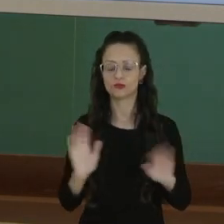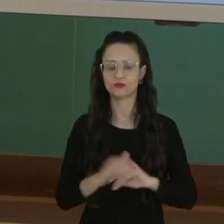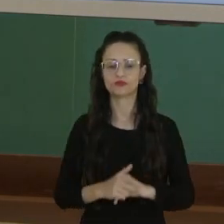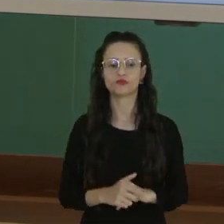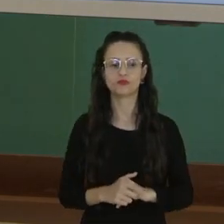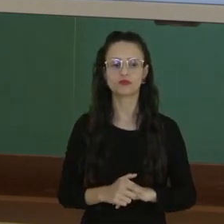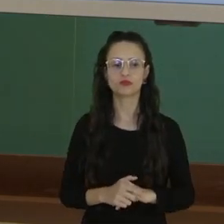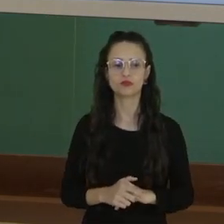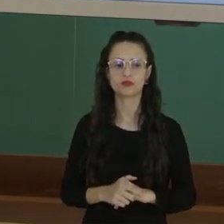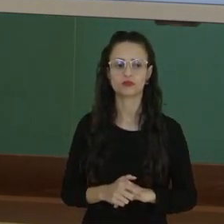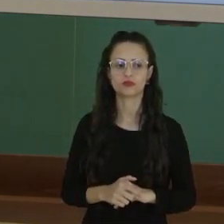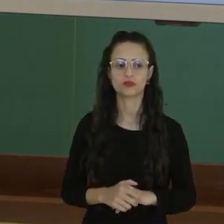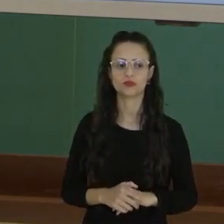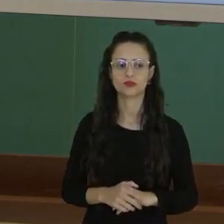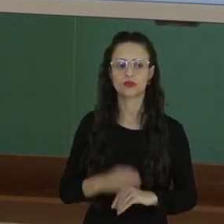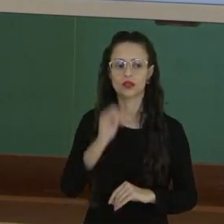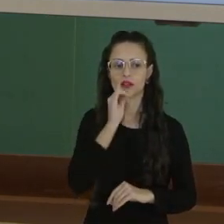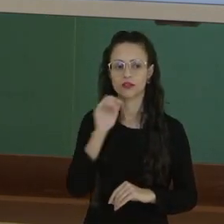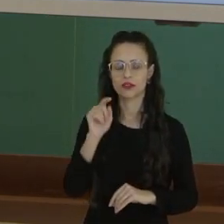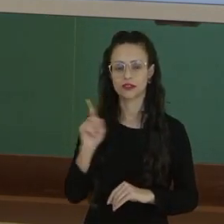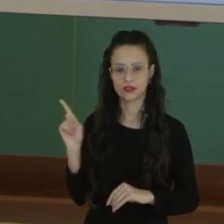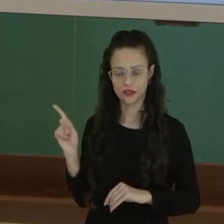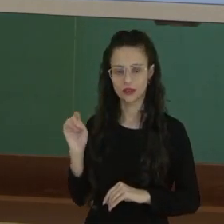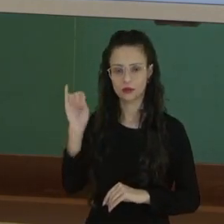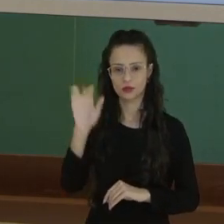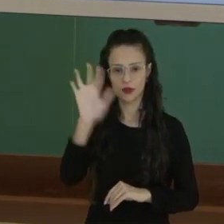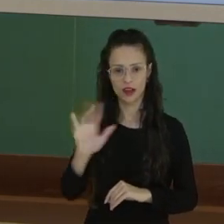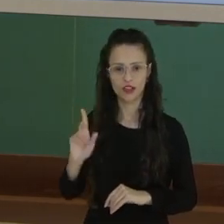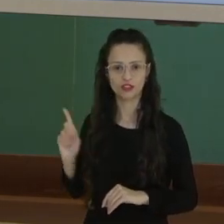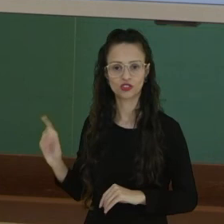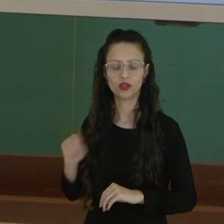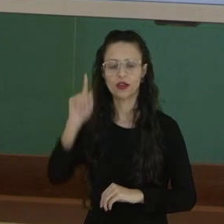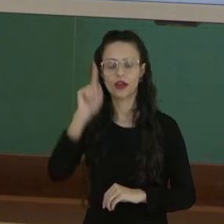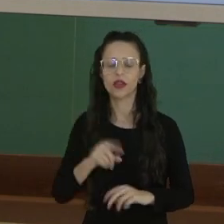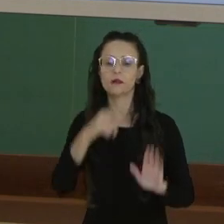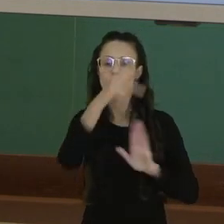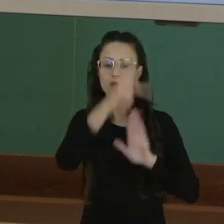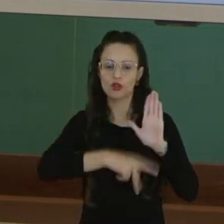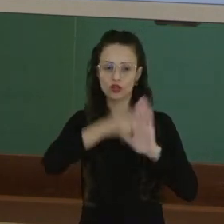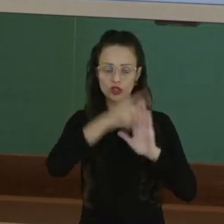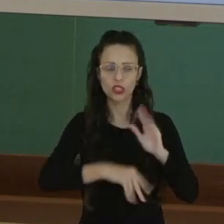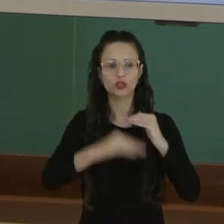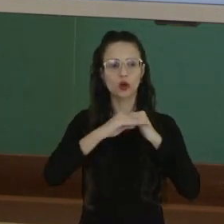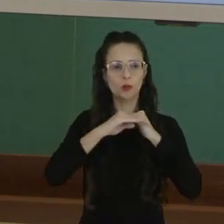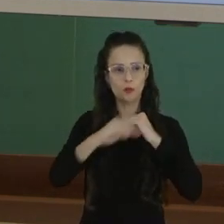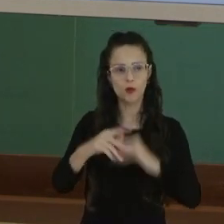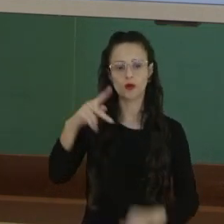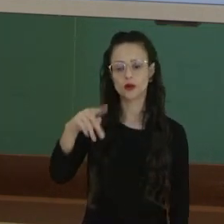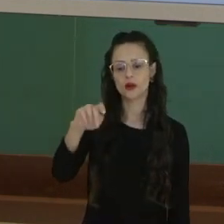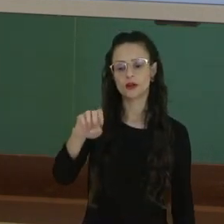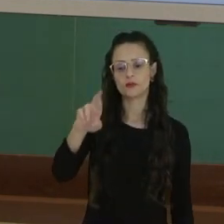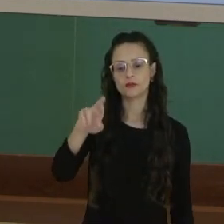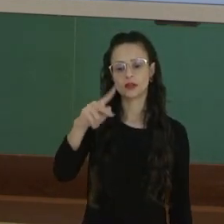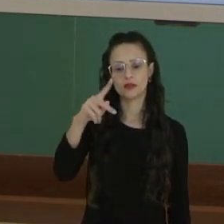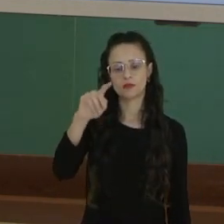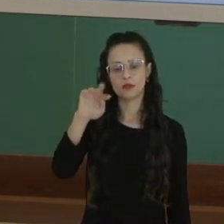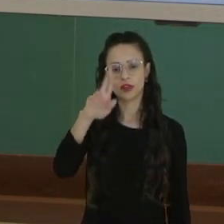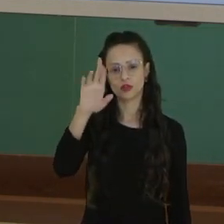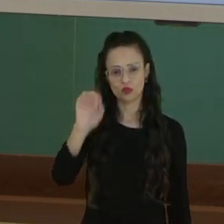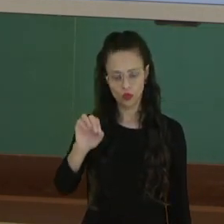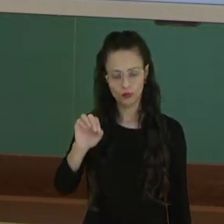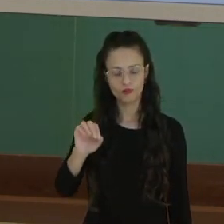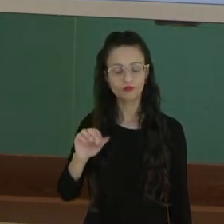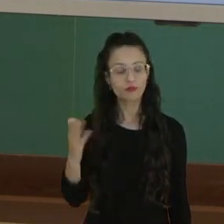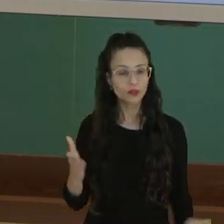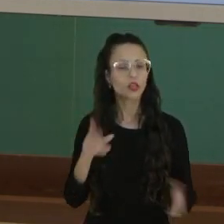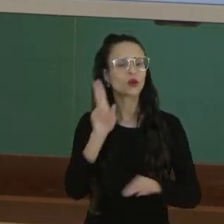figura utilizada na questão, né, que foi apresentada, ela é um projeto de um modo perpétuo idealizado por Leonardo da Vinci. Tá?